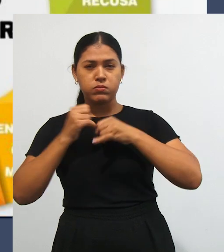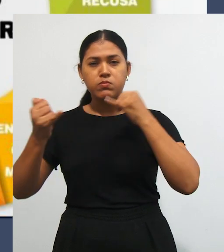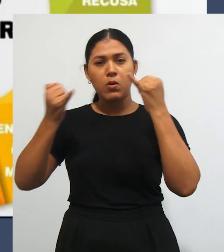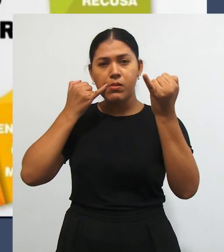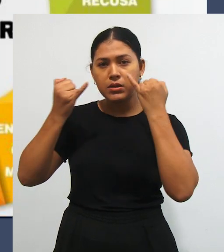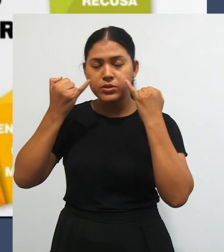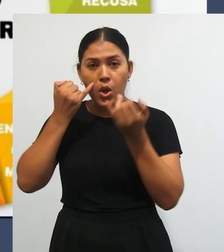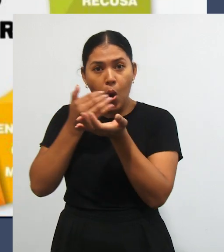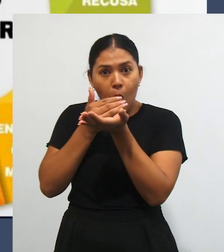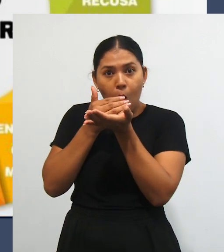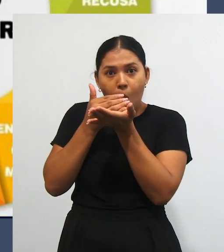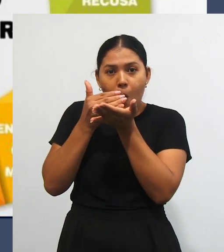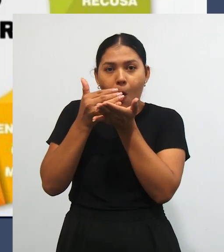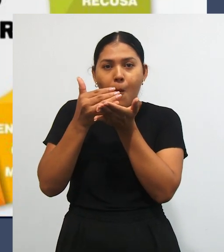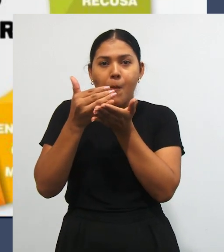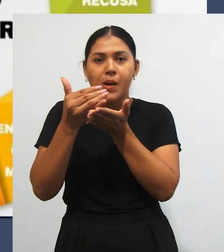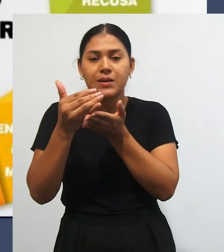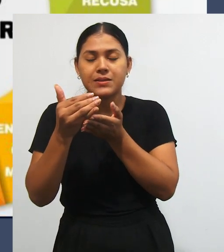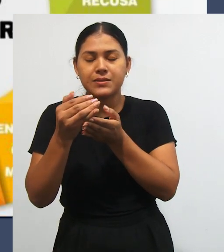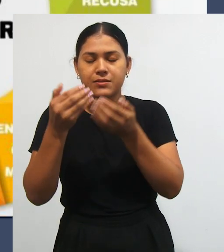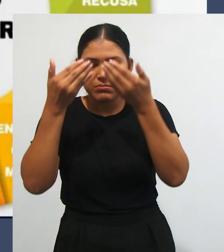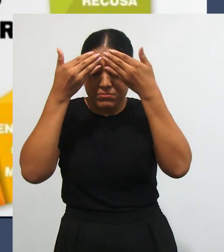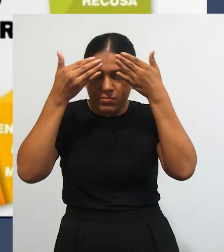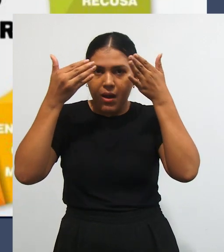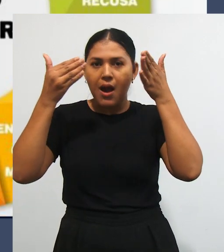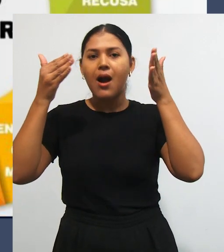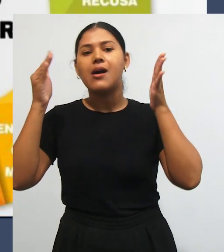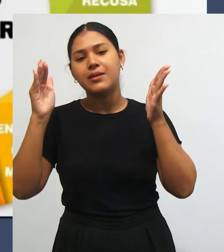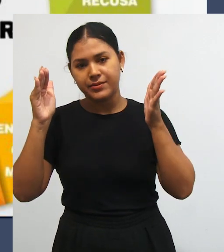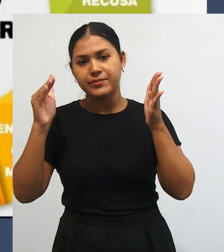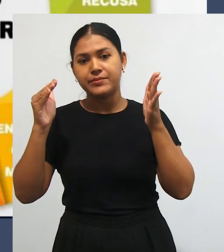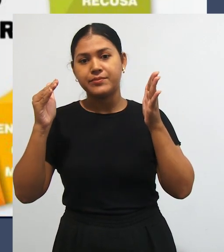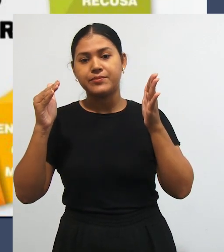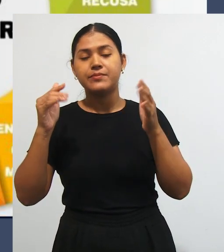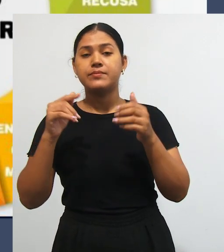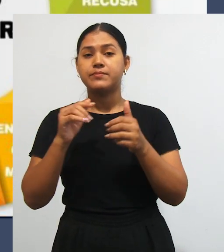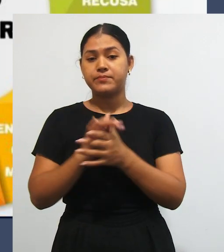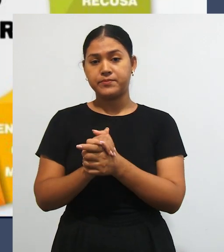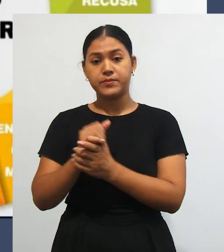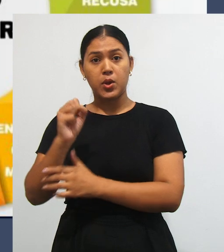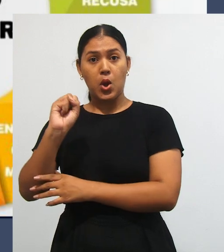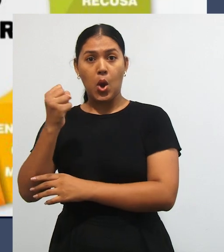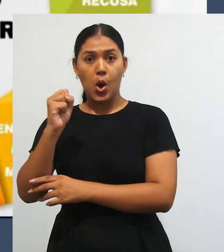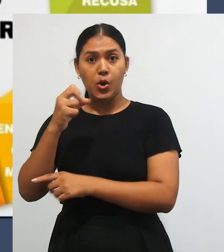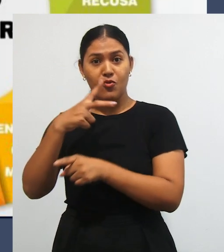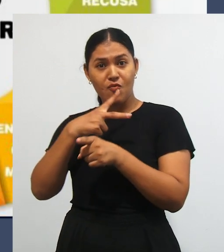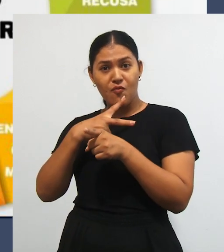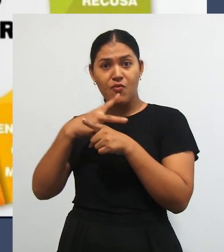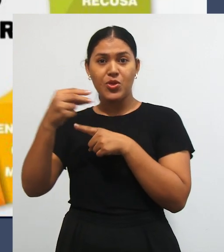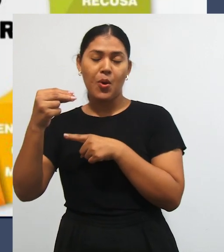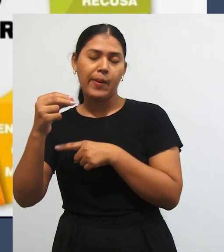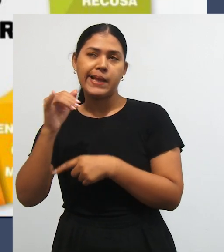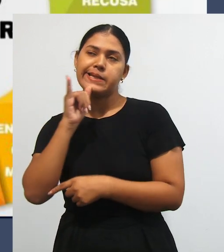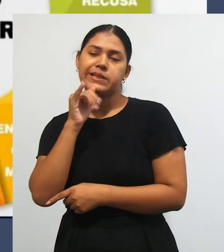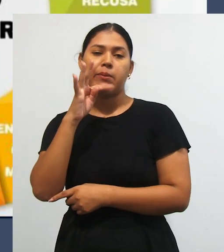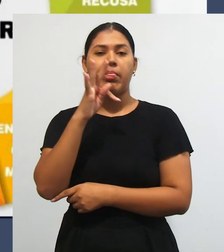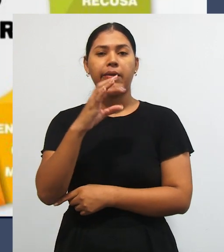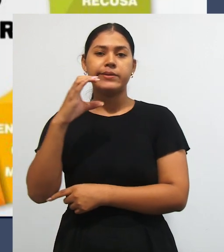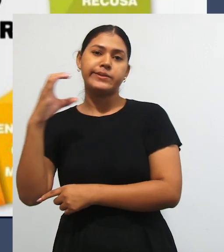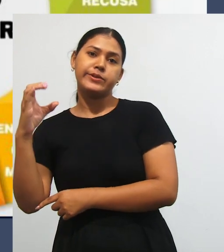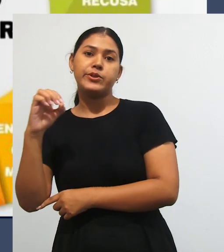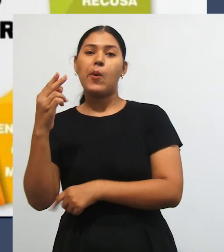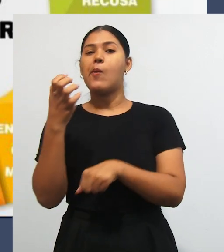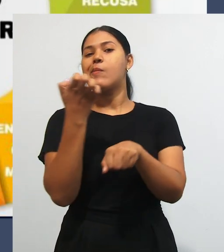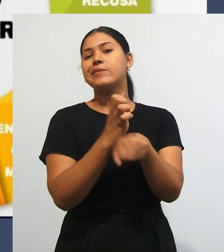meteorológicos para aprovação suprema. A aprovação suprema pode ser, talvez, o TCC, né? Pode